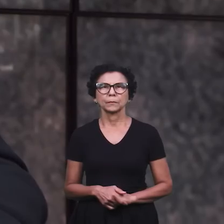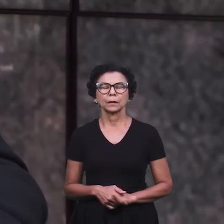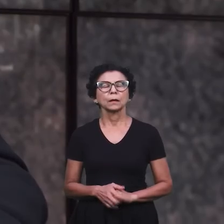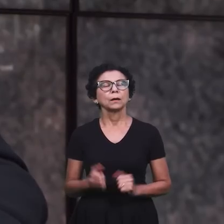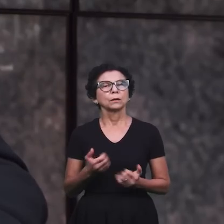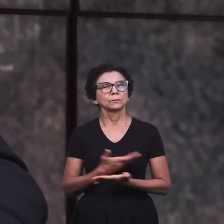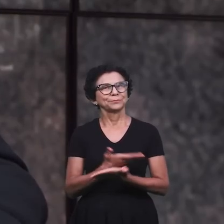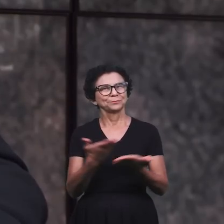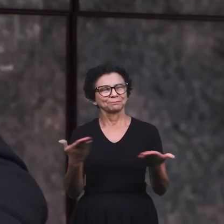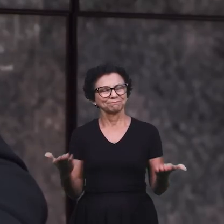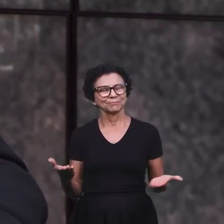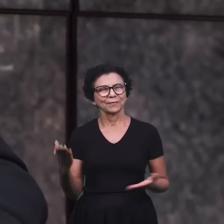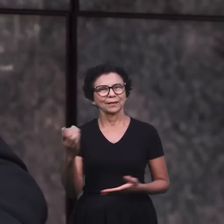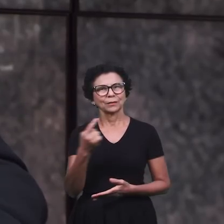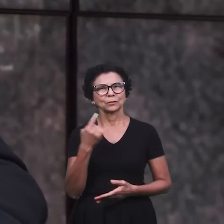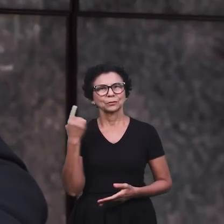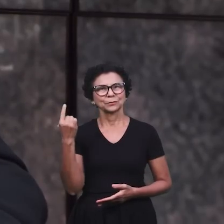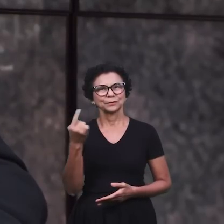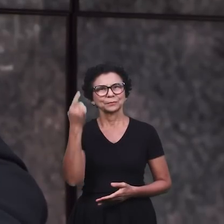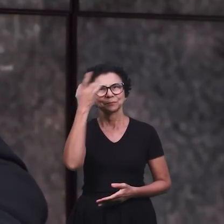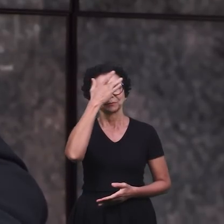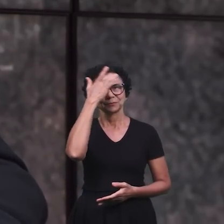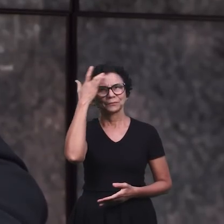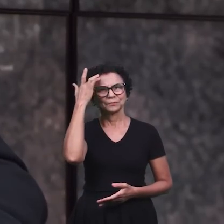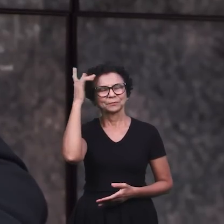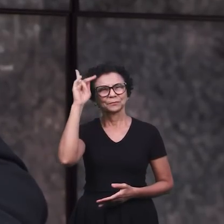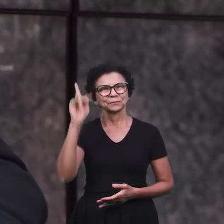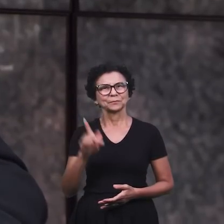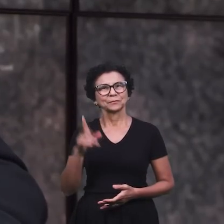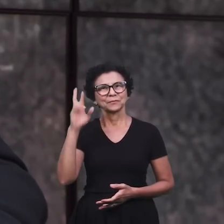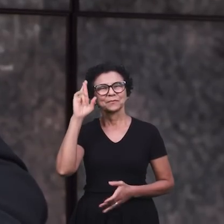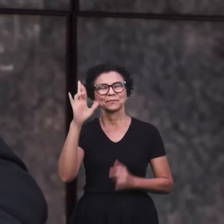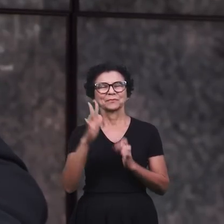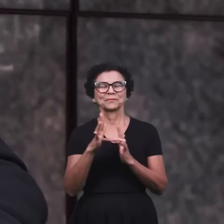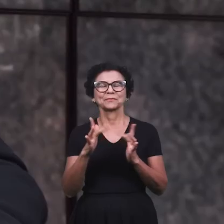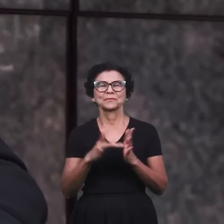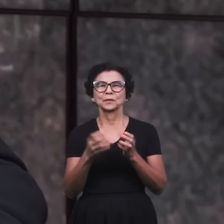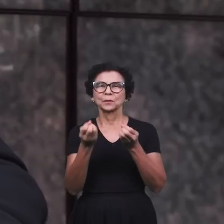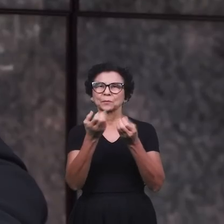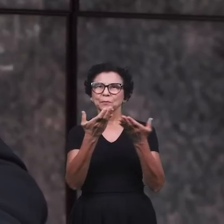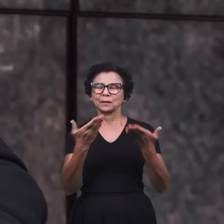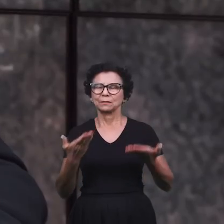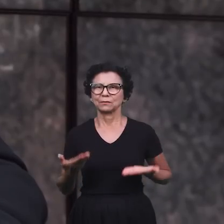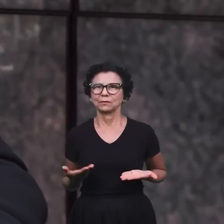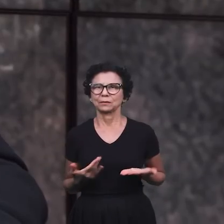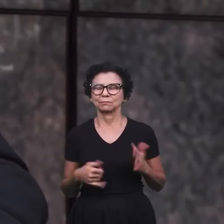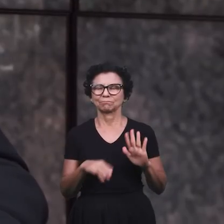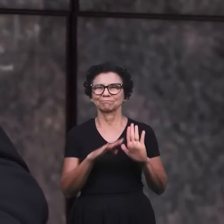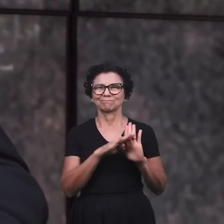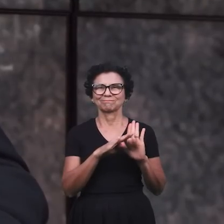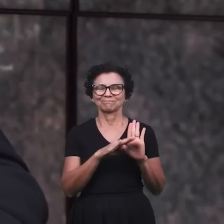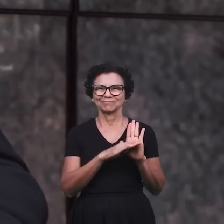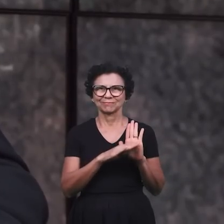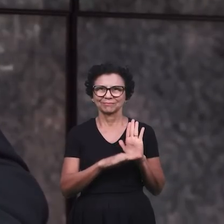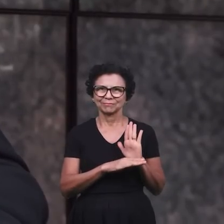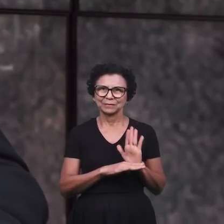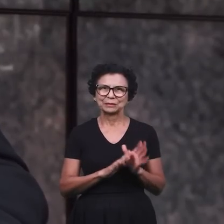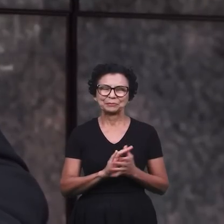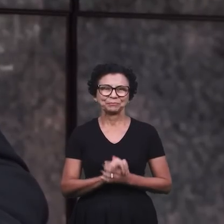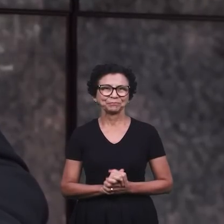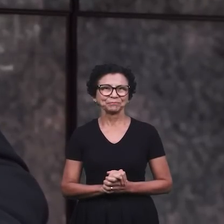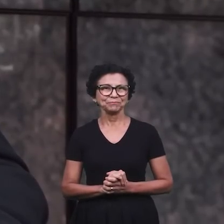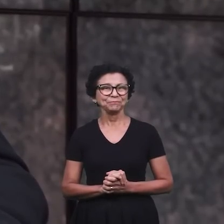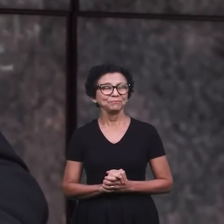Nós saudamos a todos com a paz do Senhor Jesus. Sejam todos bem-vindos ao programa denominado